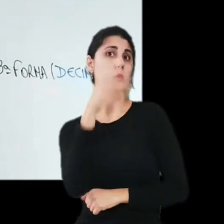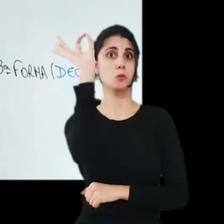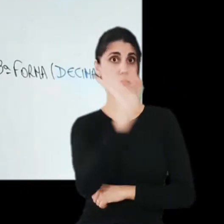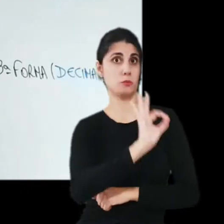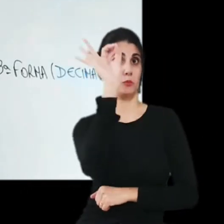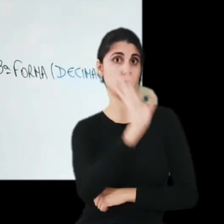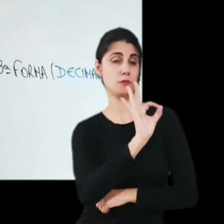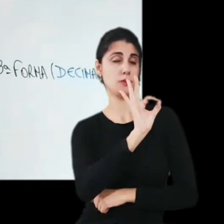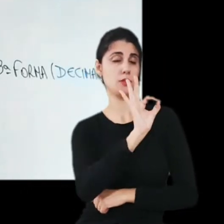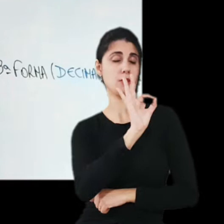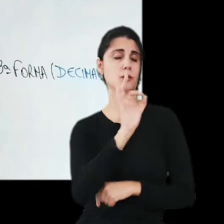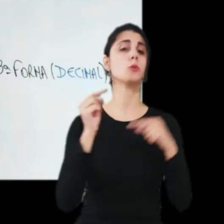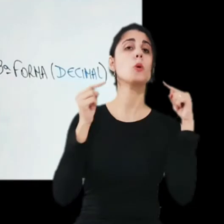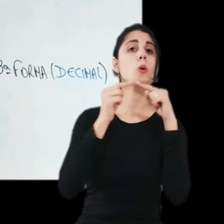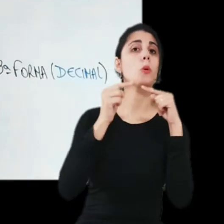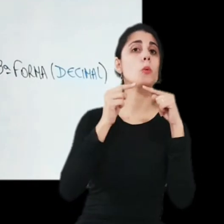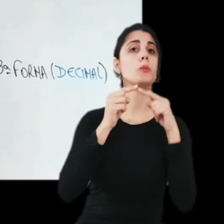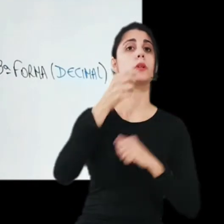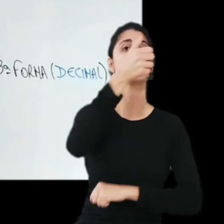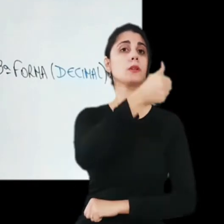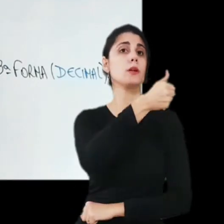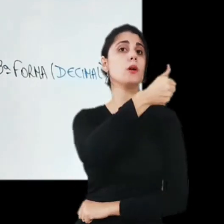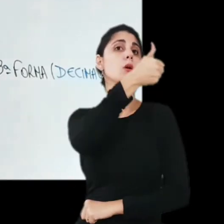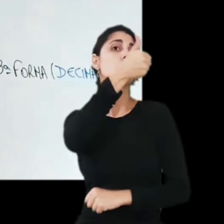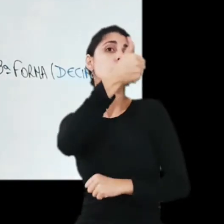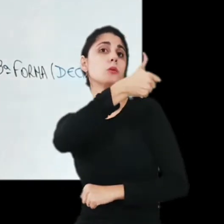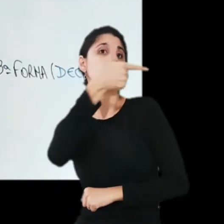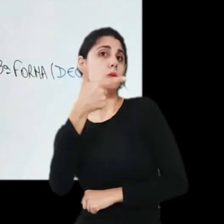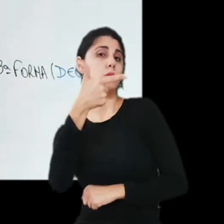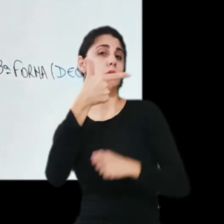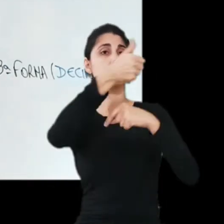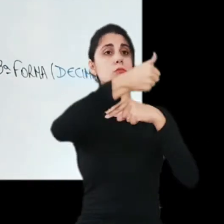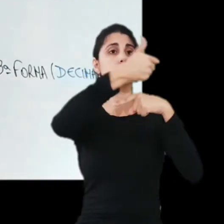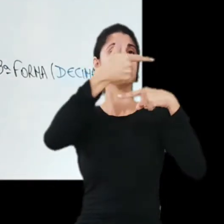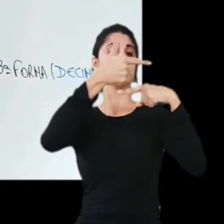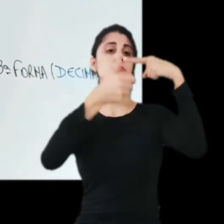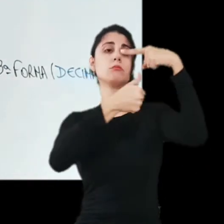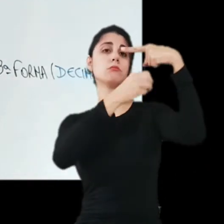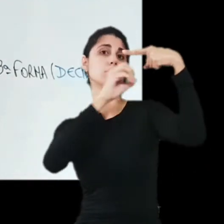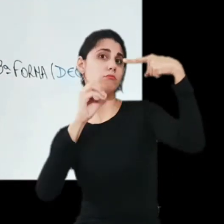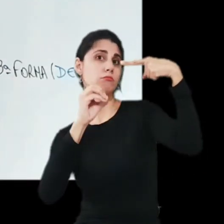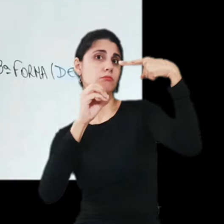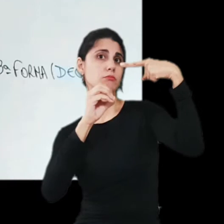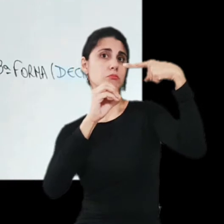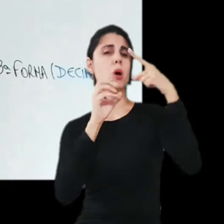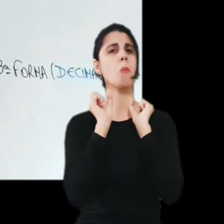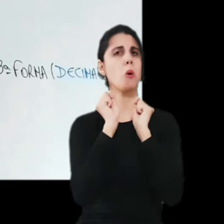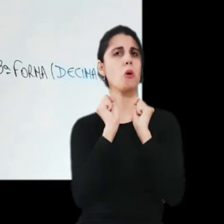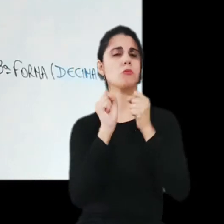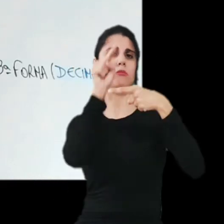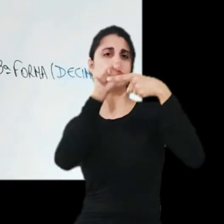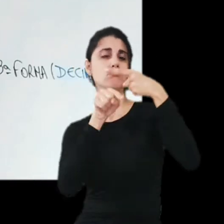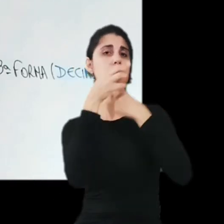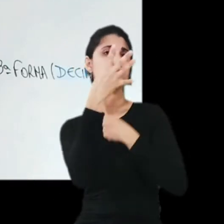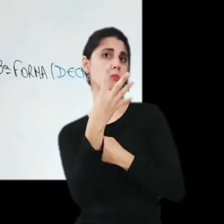12% ficaria 12 por 100. Poderia simplificar por 4,